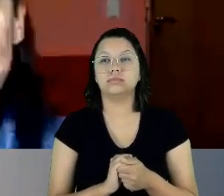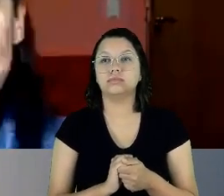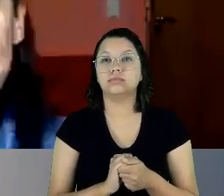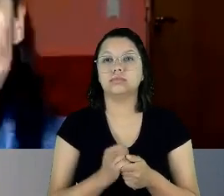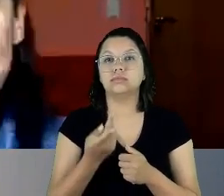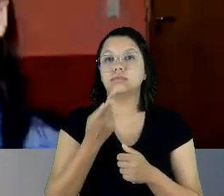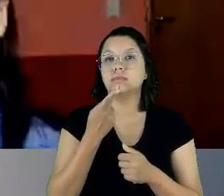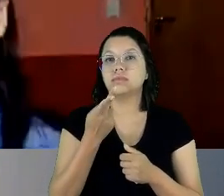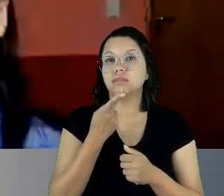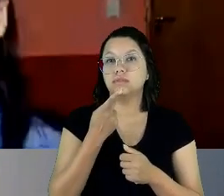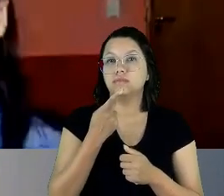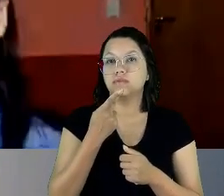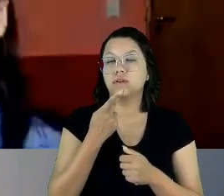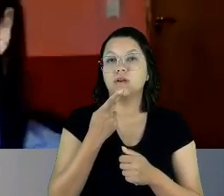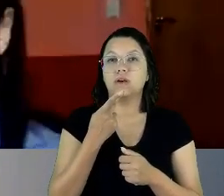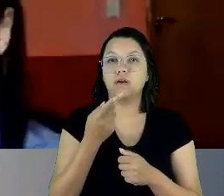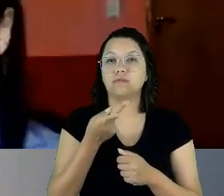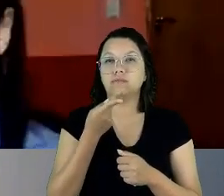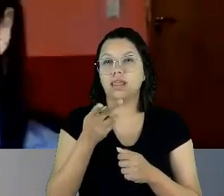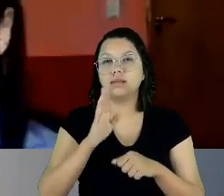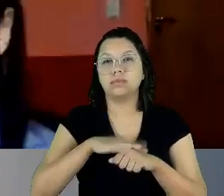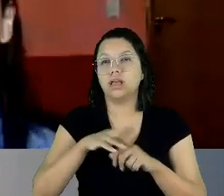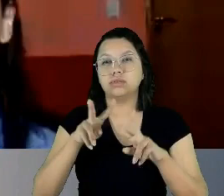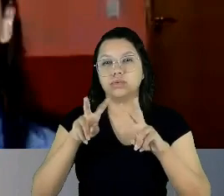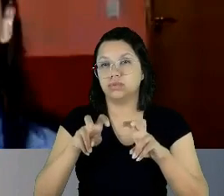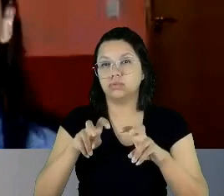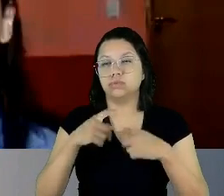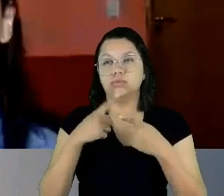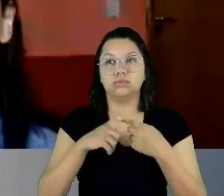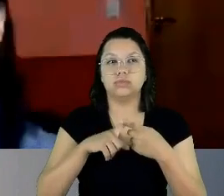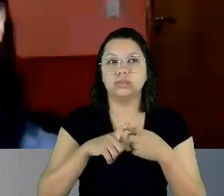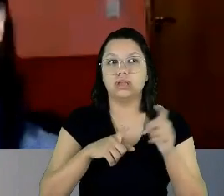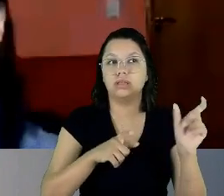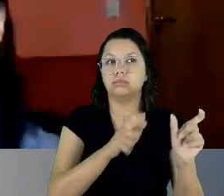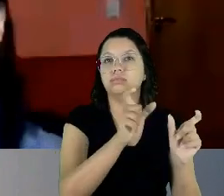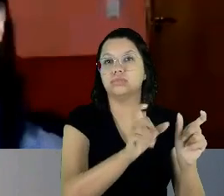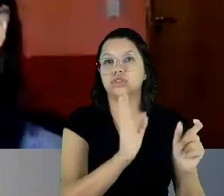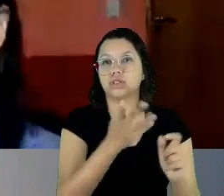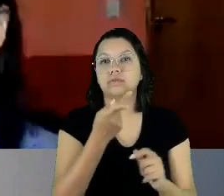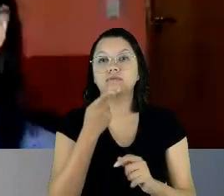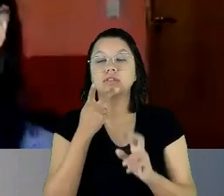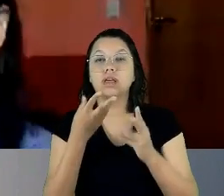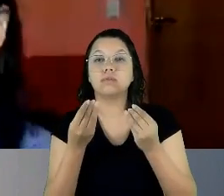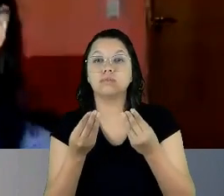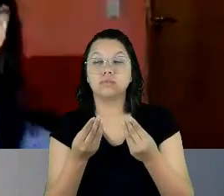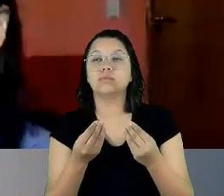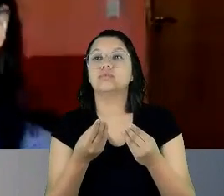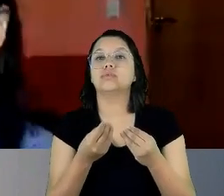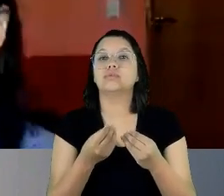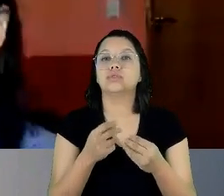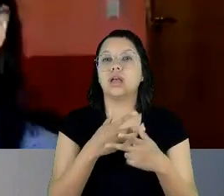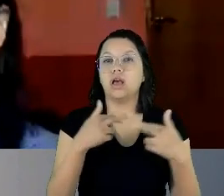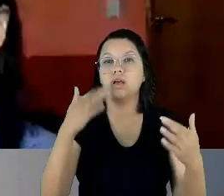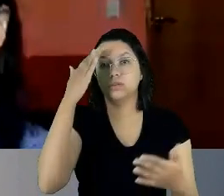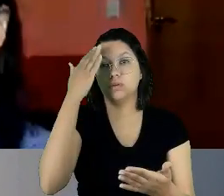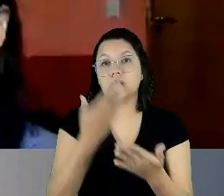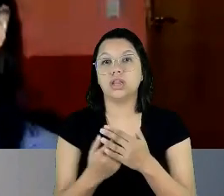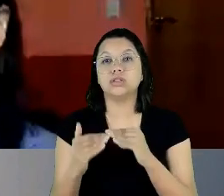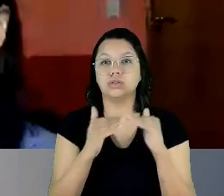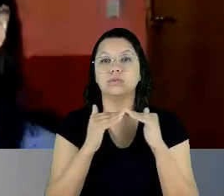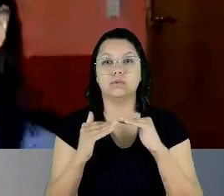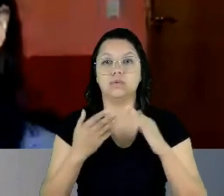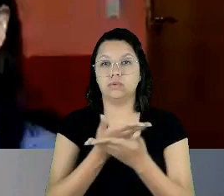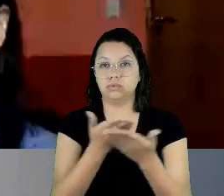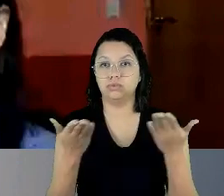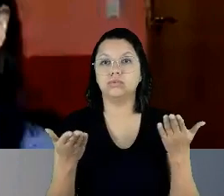Eu não vou chover no molhado, até porque a Amanda e a Natália falaram bastante, assim, de coisas que eu acredito, corroboro com a fala